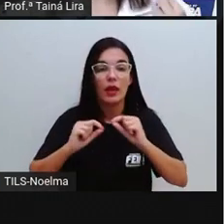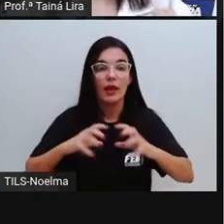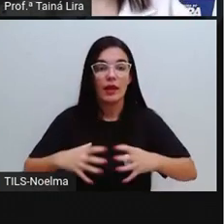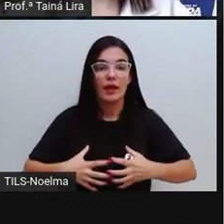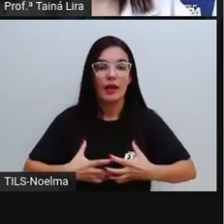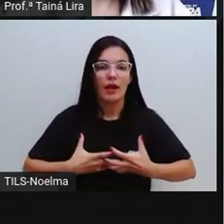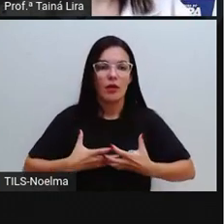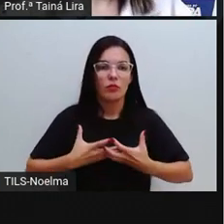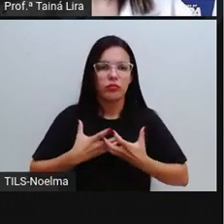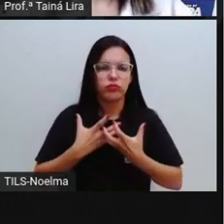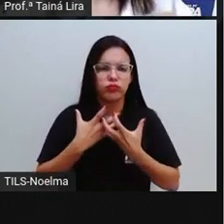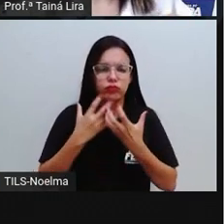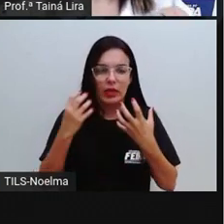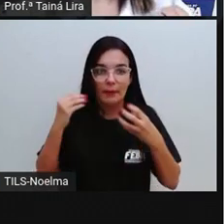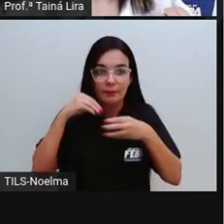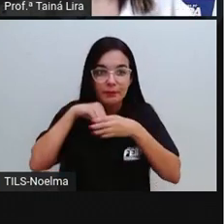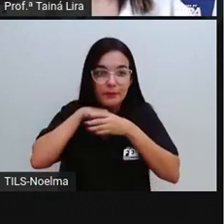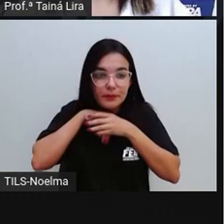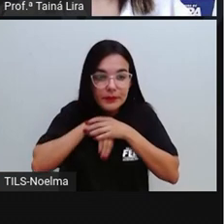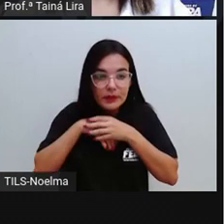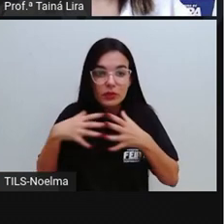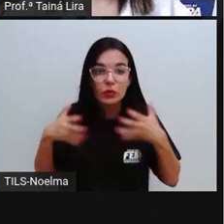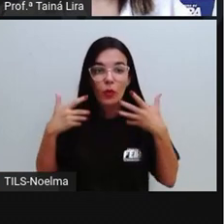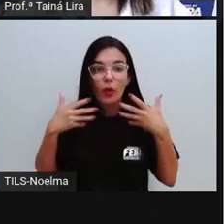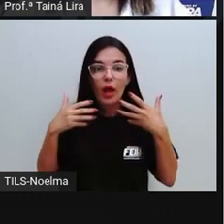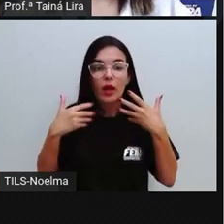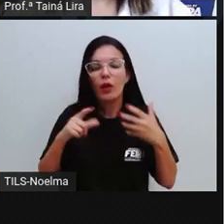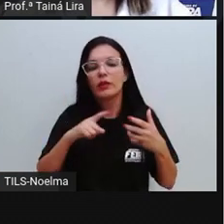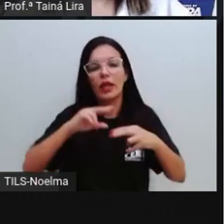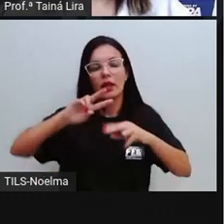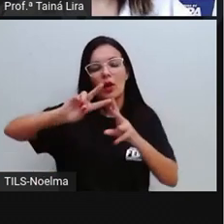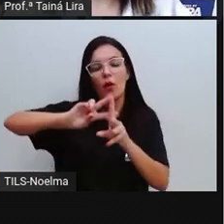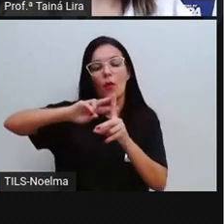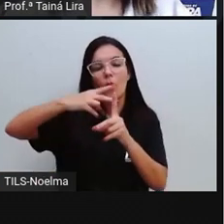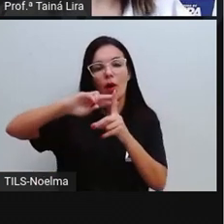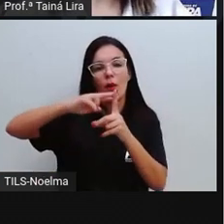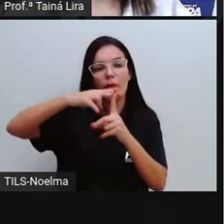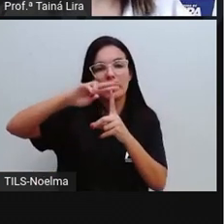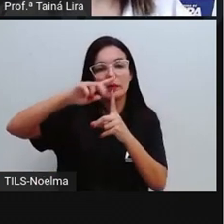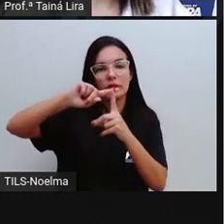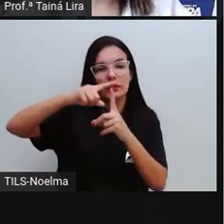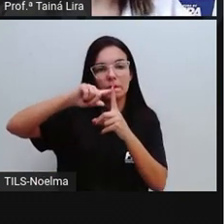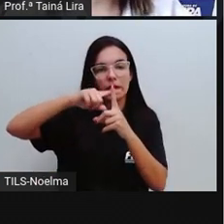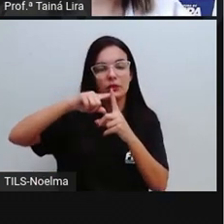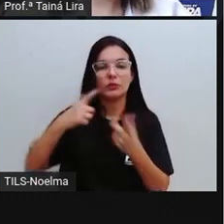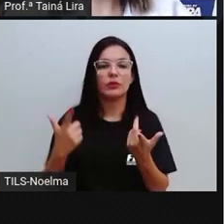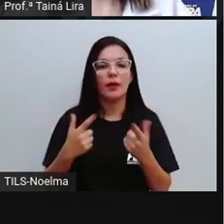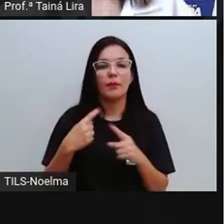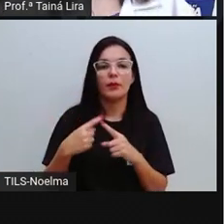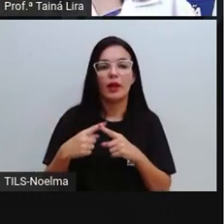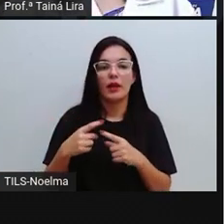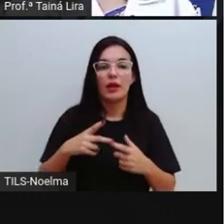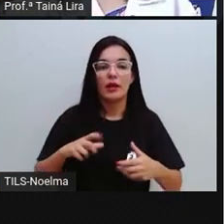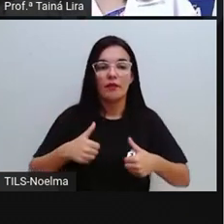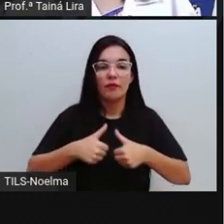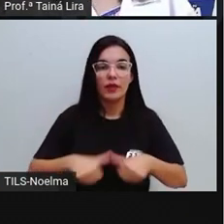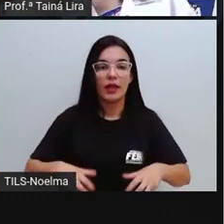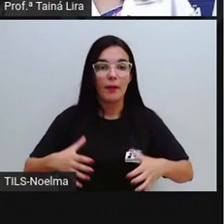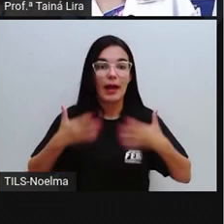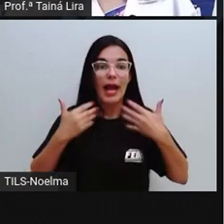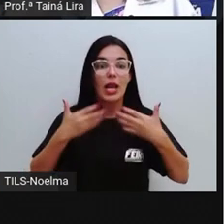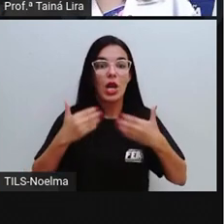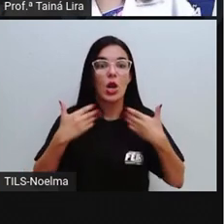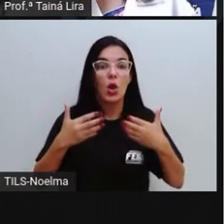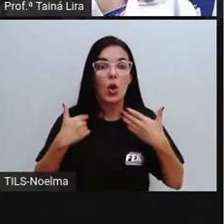de cansaço, o aumento da temperatura corporal das pessoas que estão vestindo essa cor de roupa. Já no uniforme